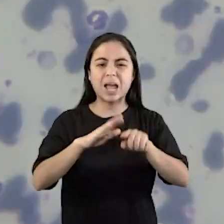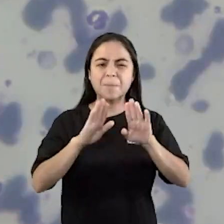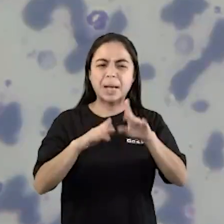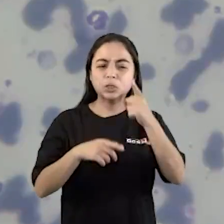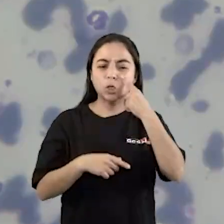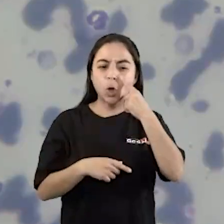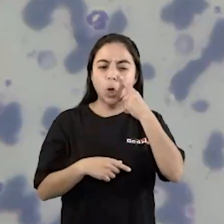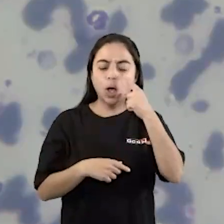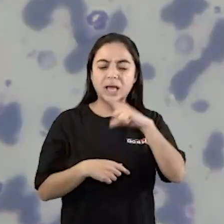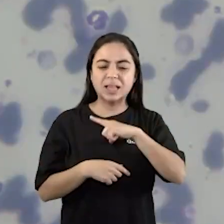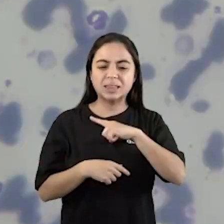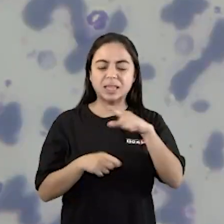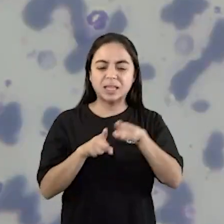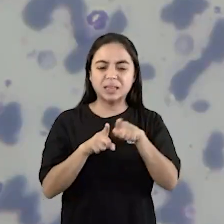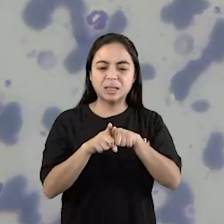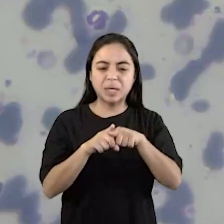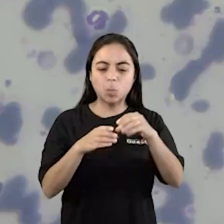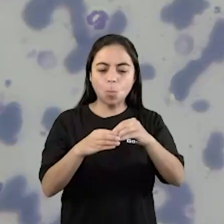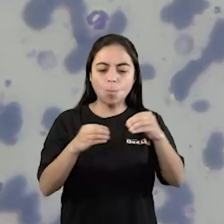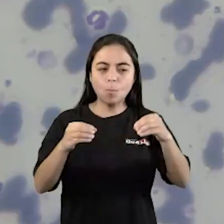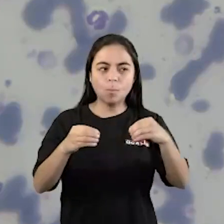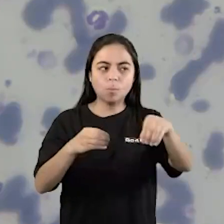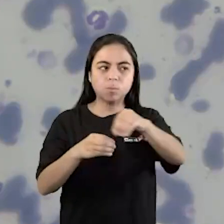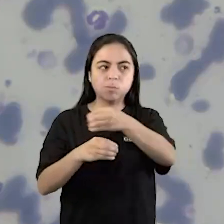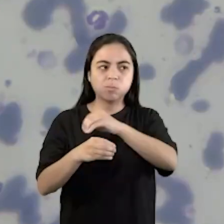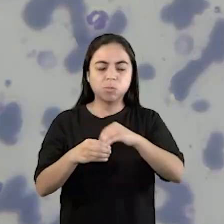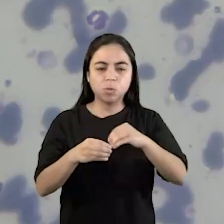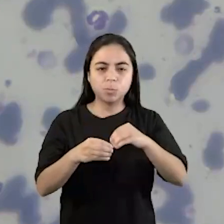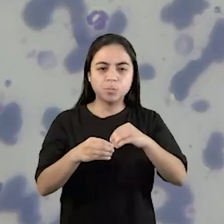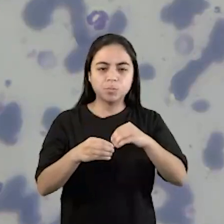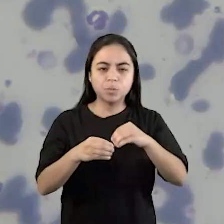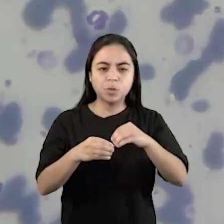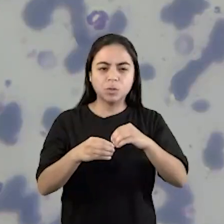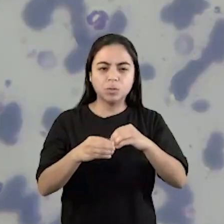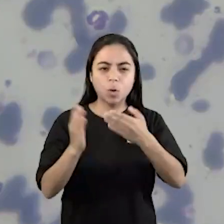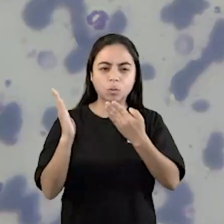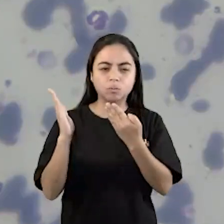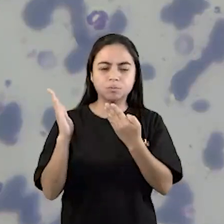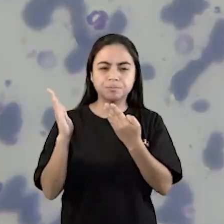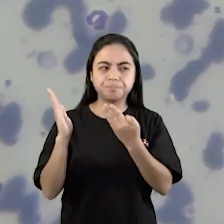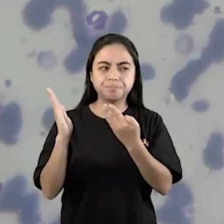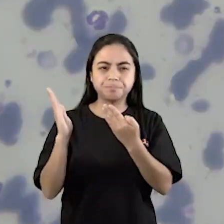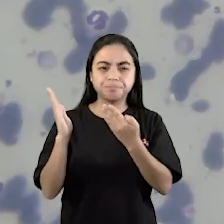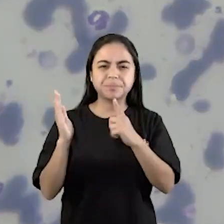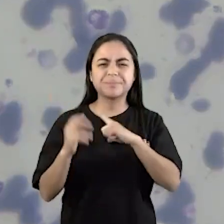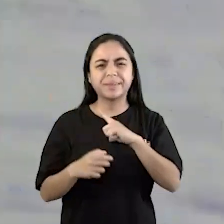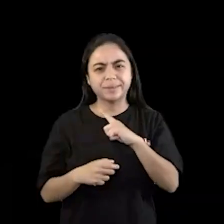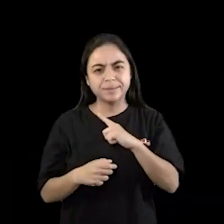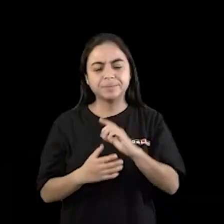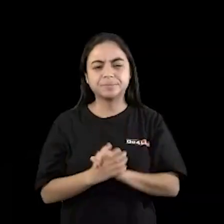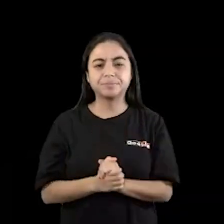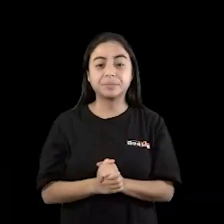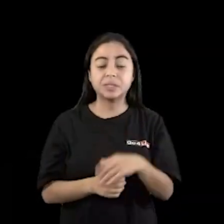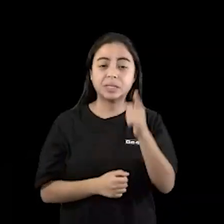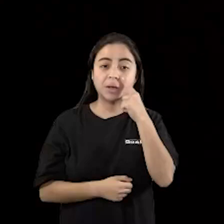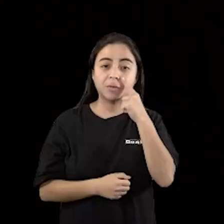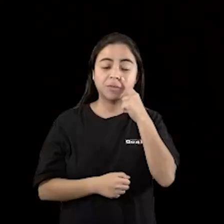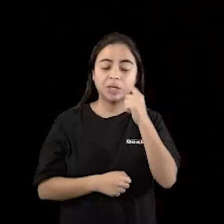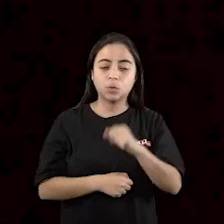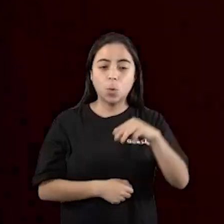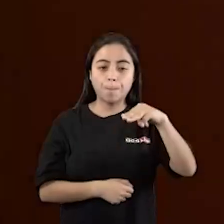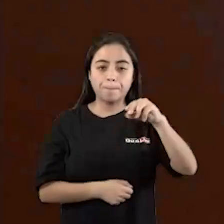que essa alguma coisa também tem solta na lâmina. Ó, acompanhe minha seta aqui, aqui. Então, a gente está vendo o